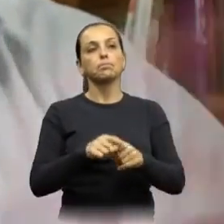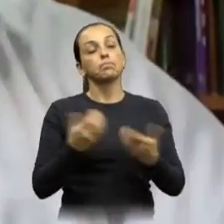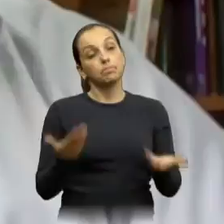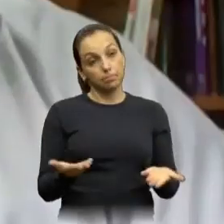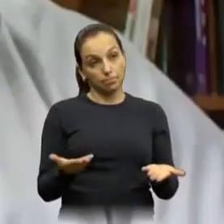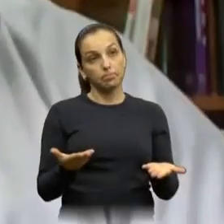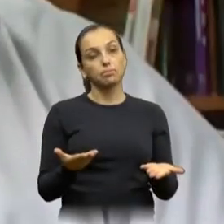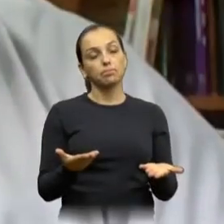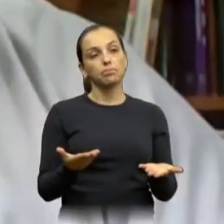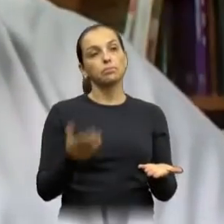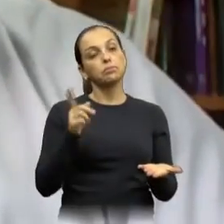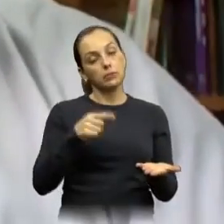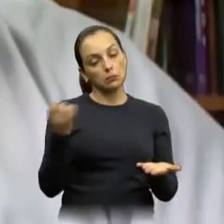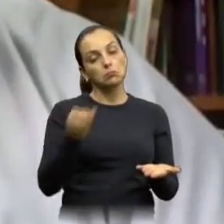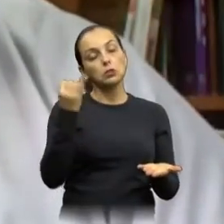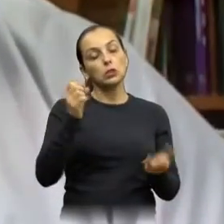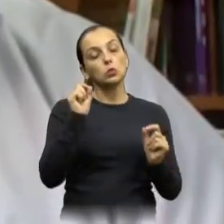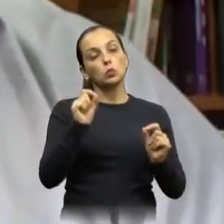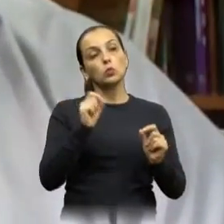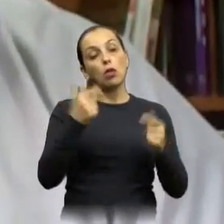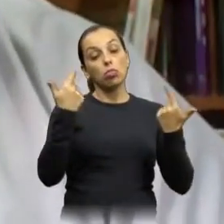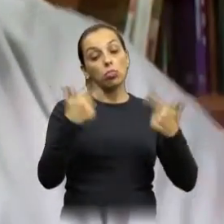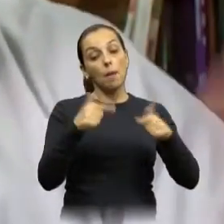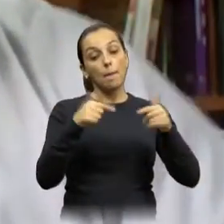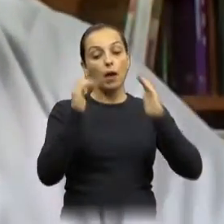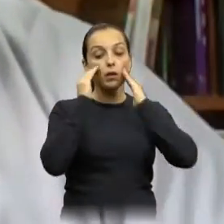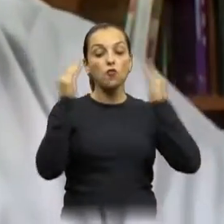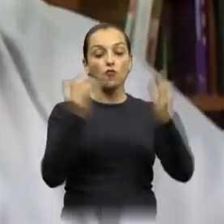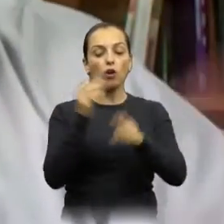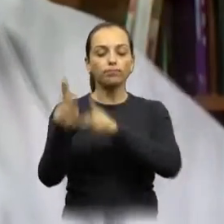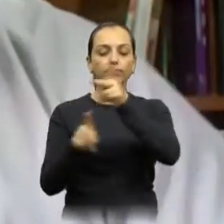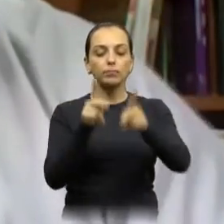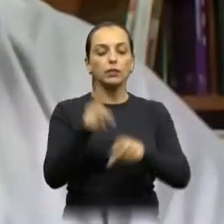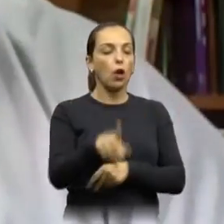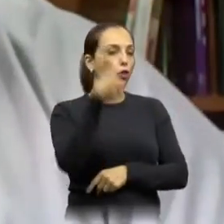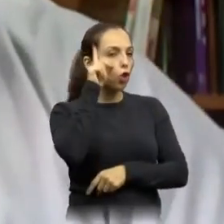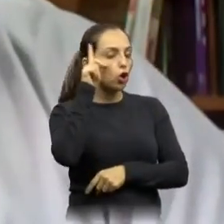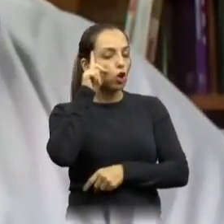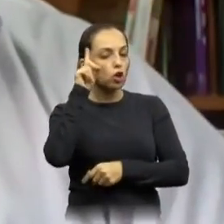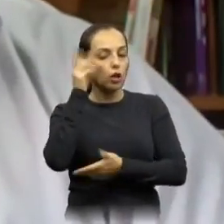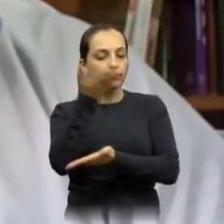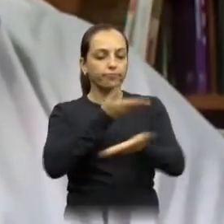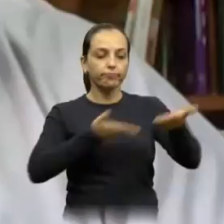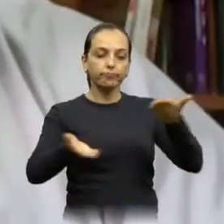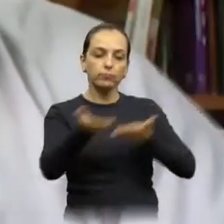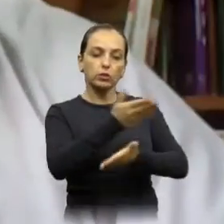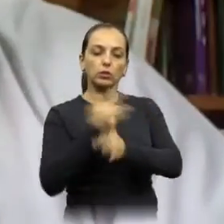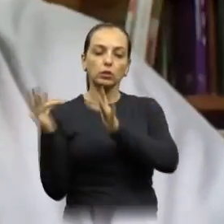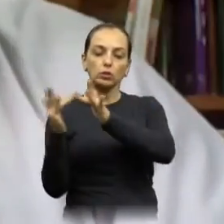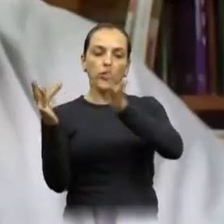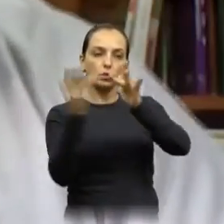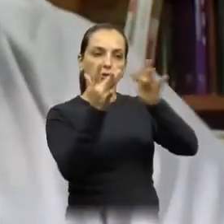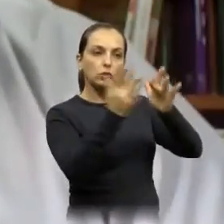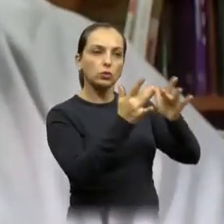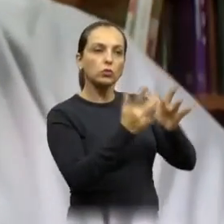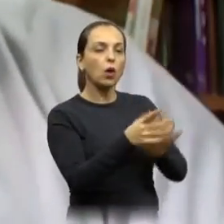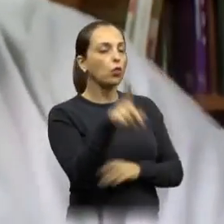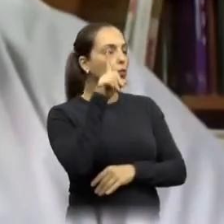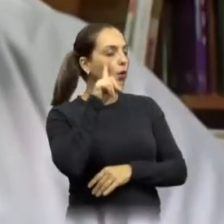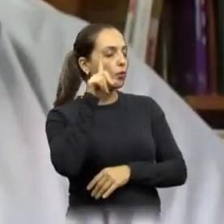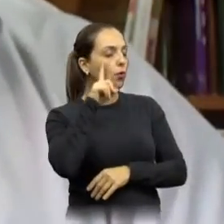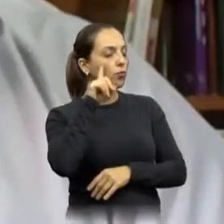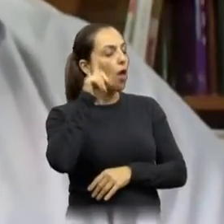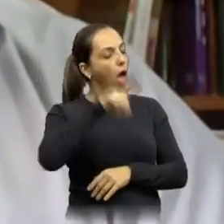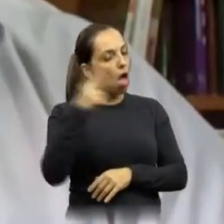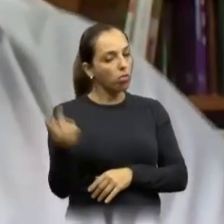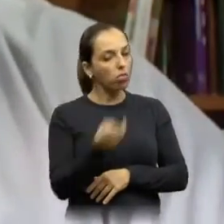bom? Inclusive, é importante apontar que eles trabalham com o público, né? Então, no dia a dia, eles passam ali com centenas e milhares de pessoas todos os dias. Então, é